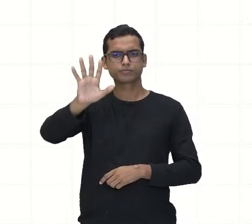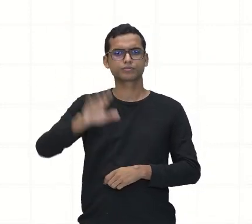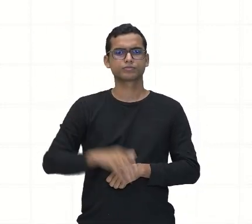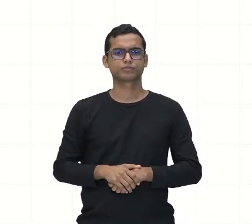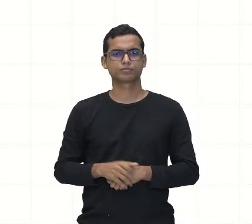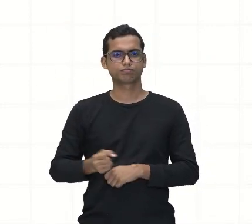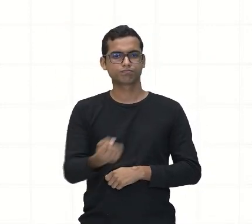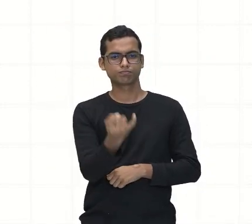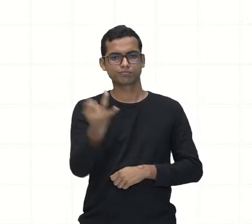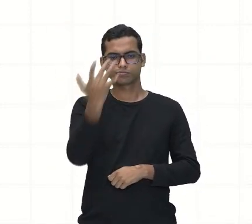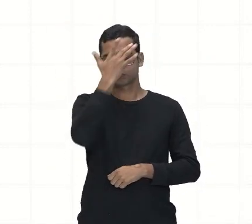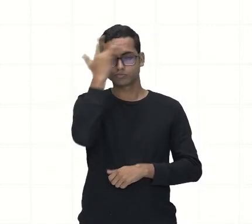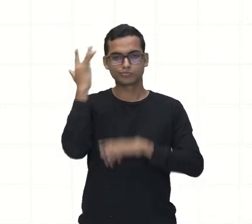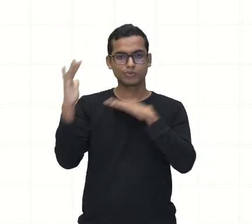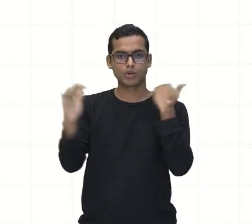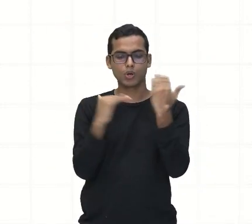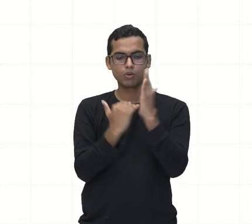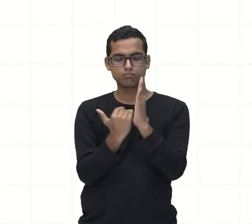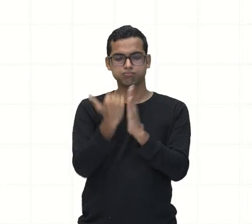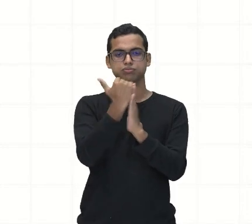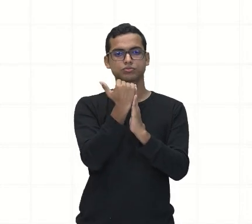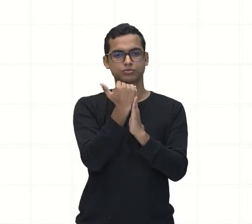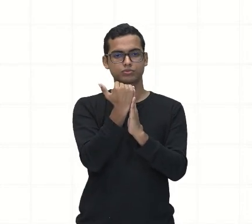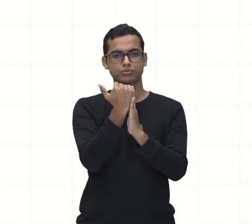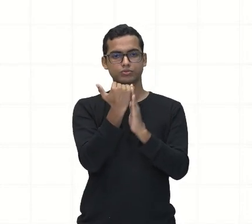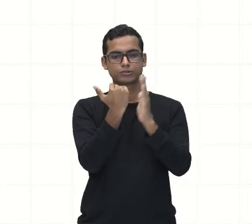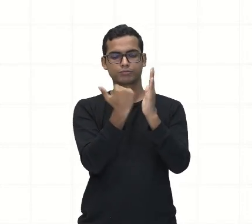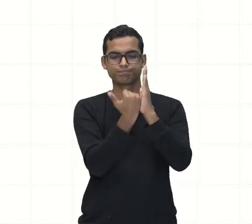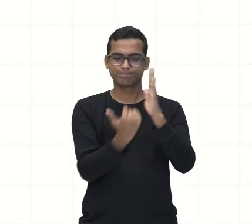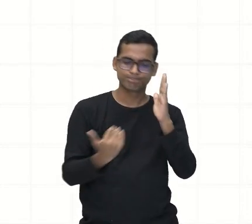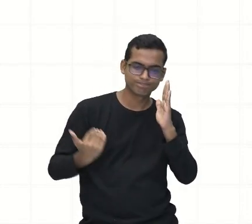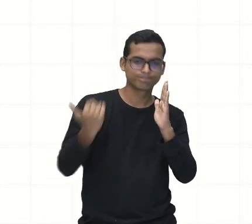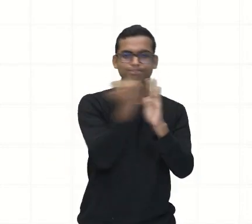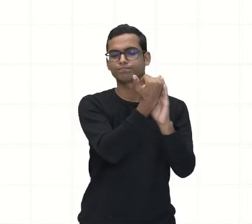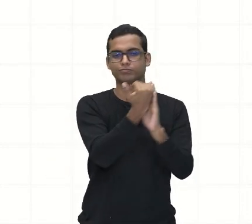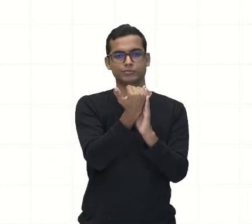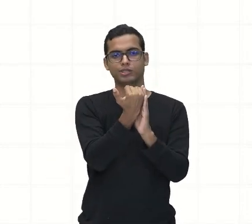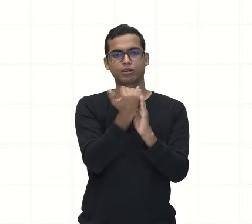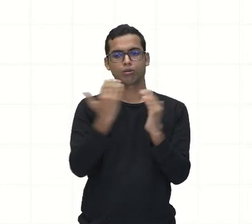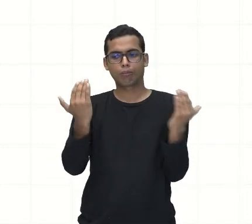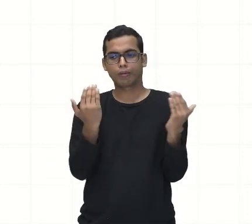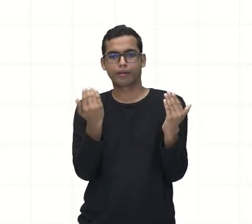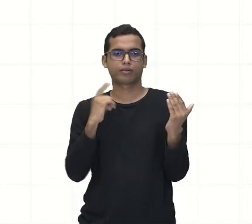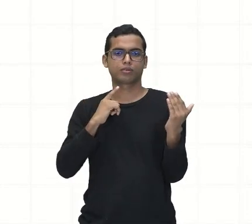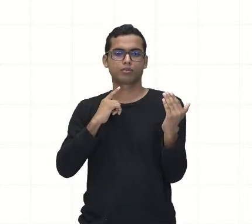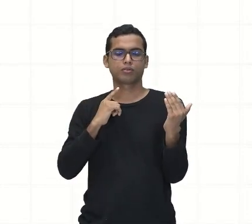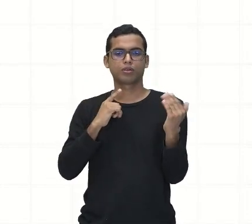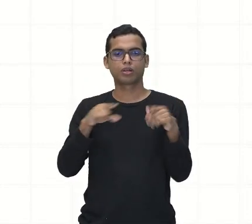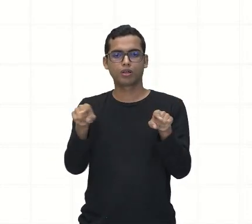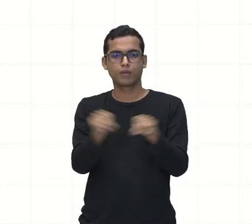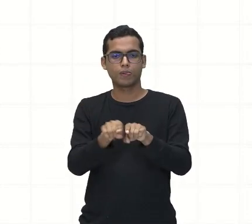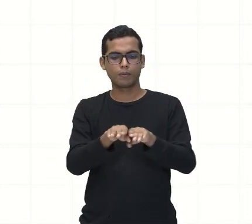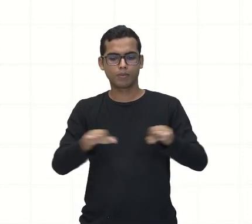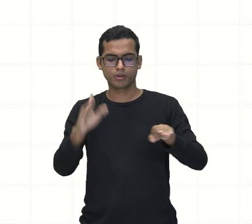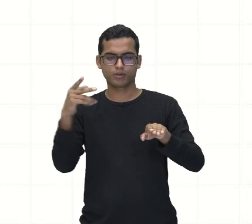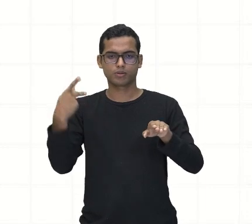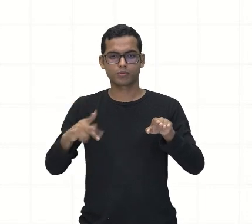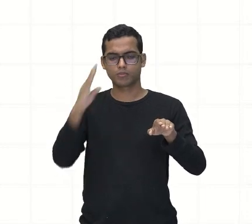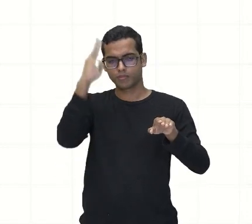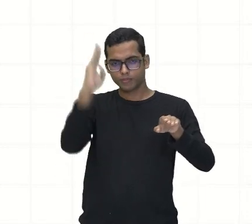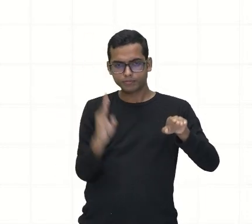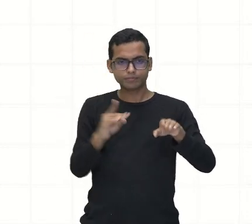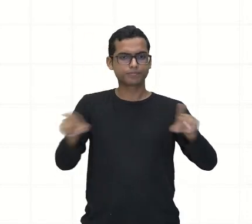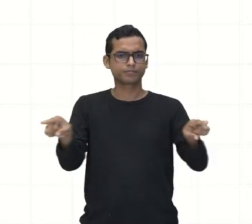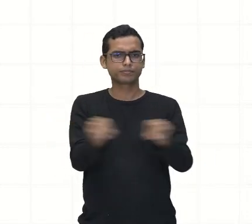maior número de mortes. A gente estava acima da média do Brasil. Só que,